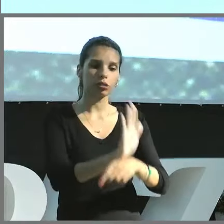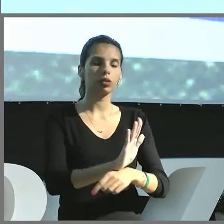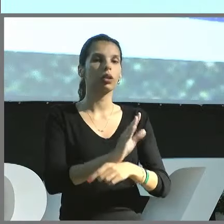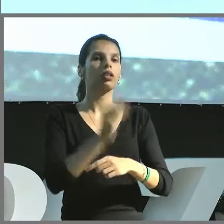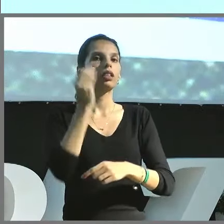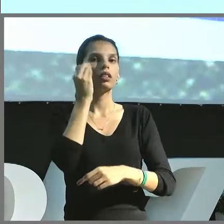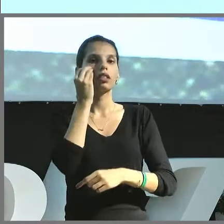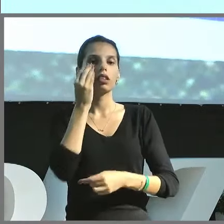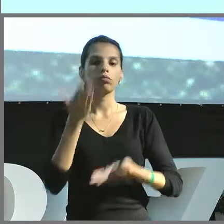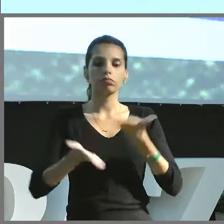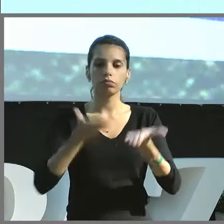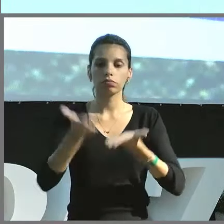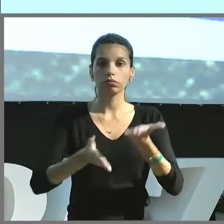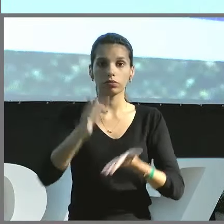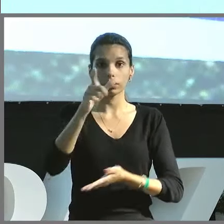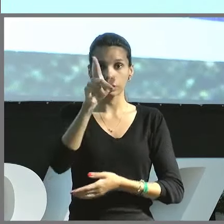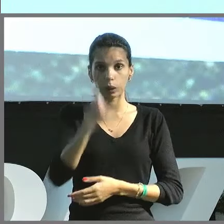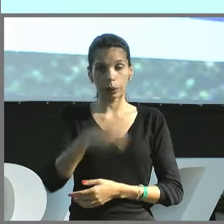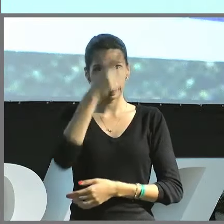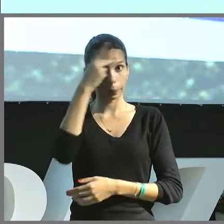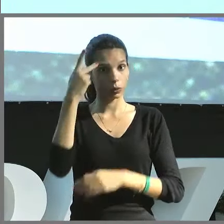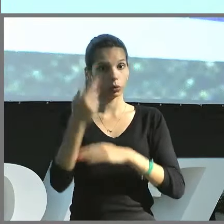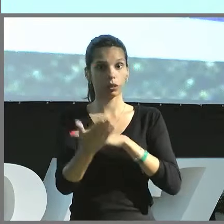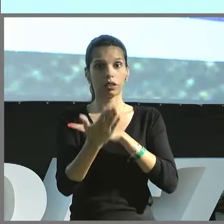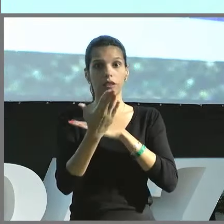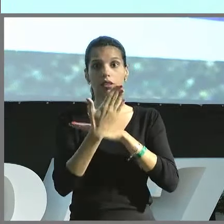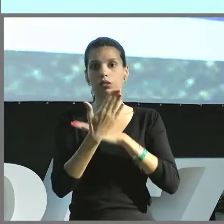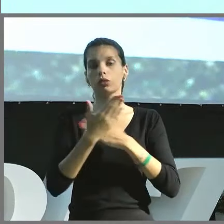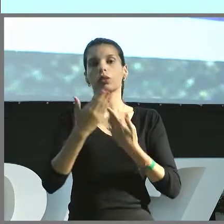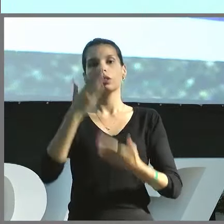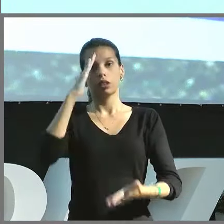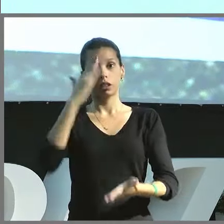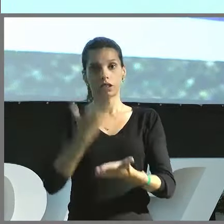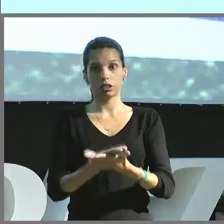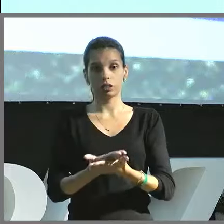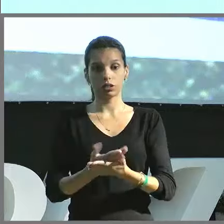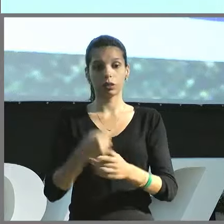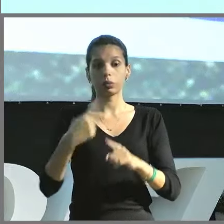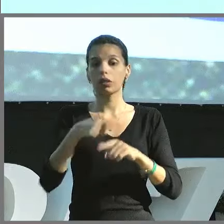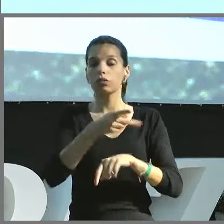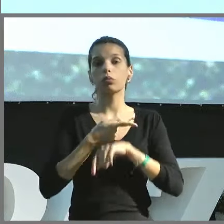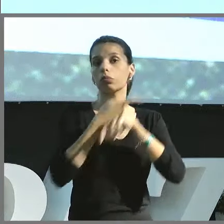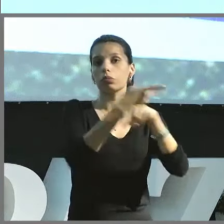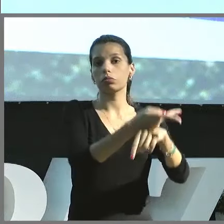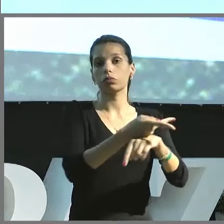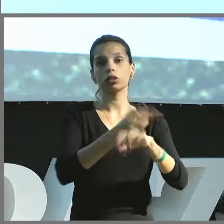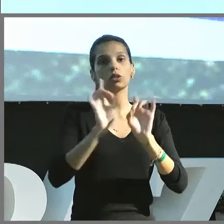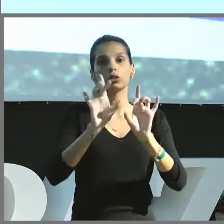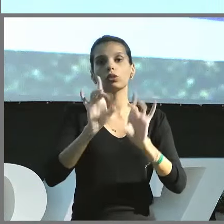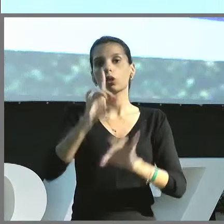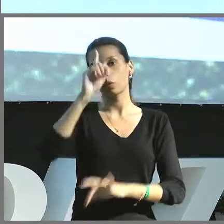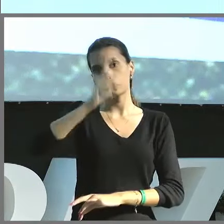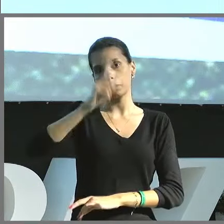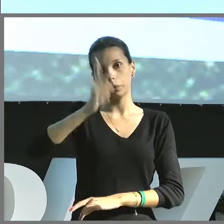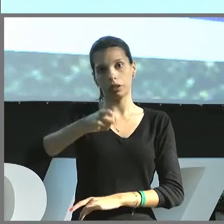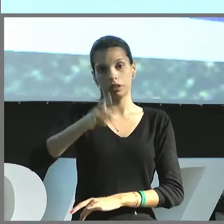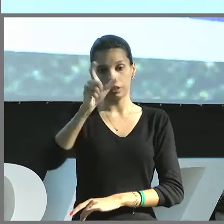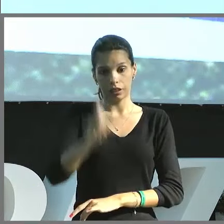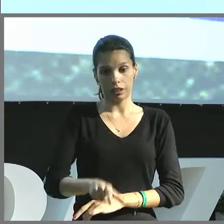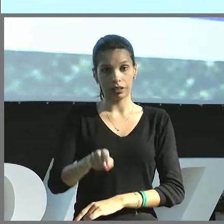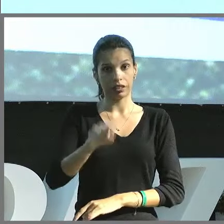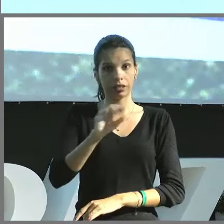do seu servo, ele nem se dirige lá, porque o centurião diz: não precisas ir lá, basta que tu mandes. O